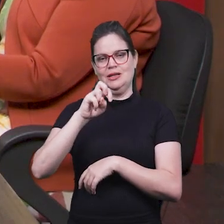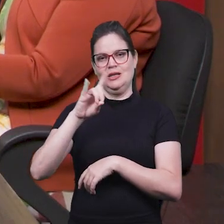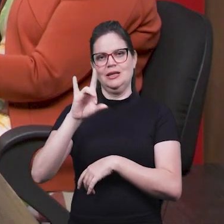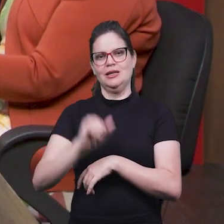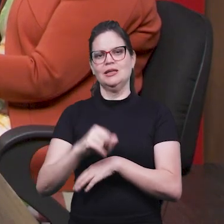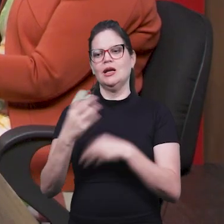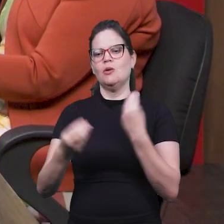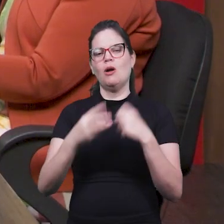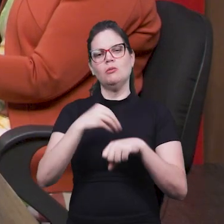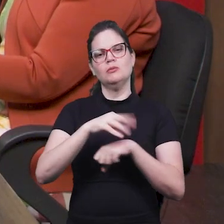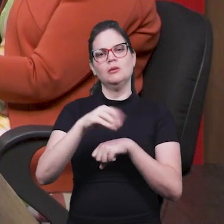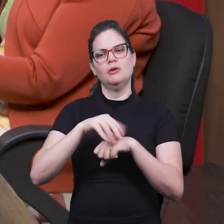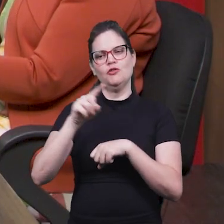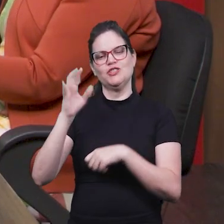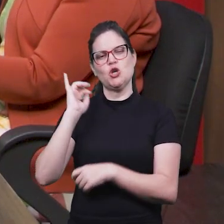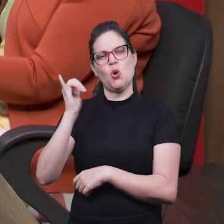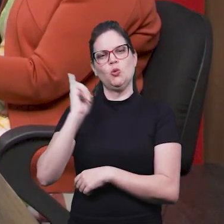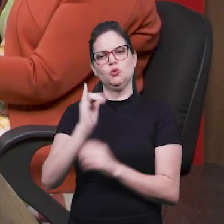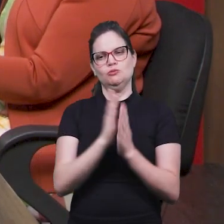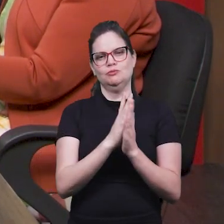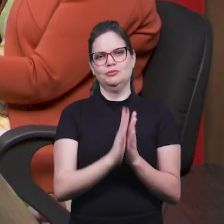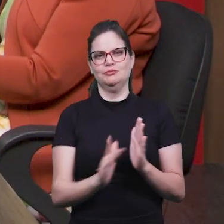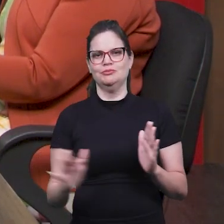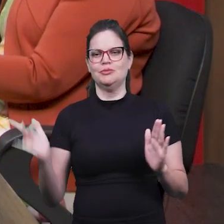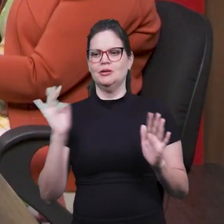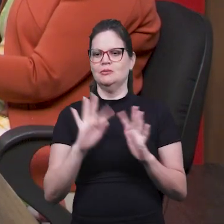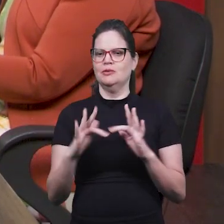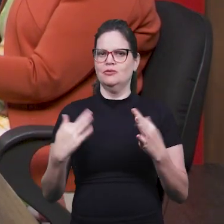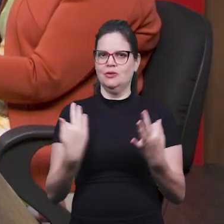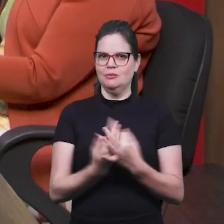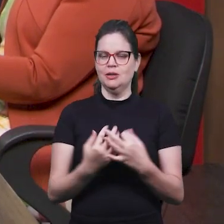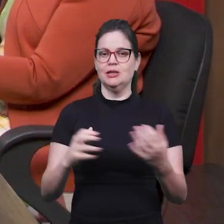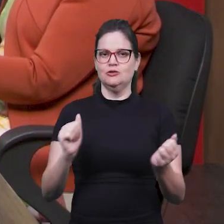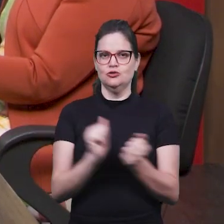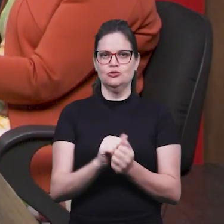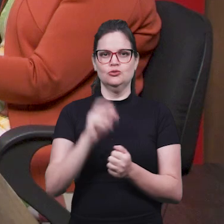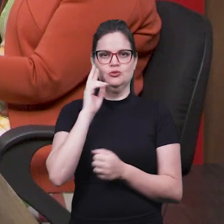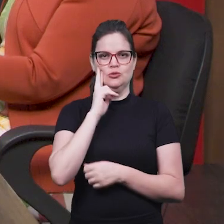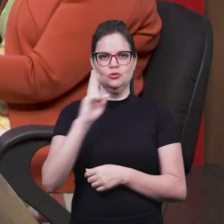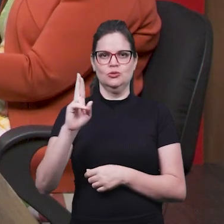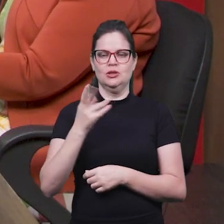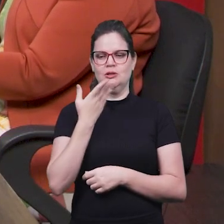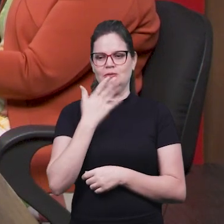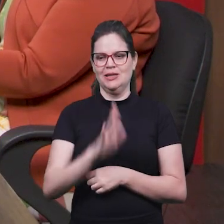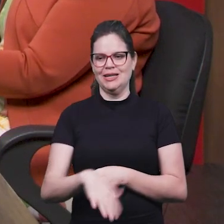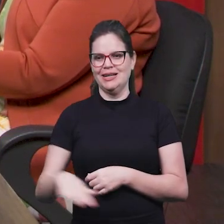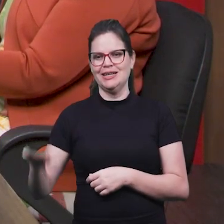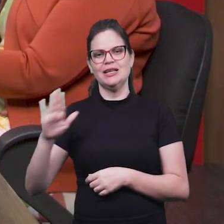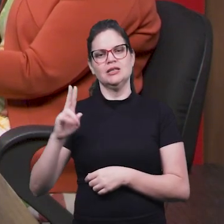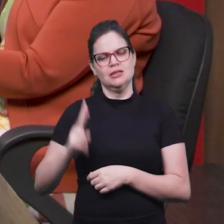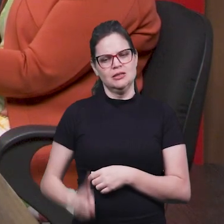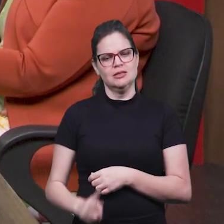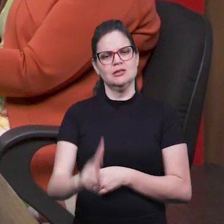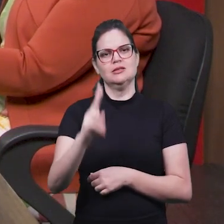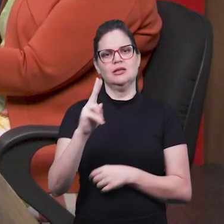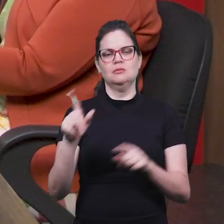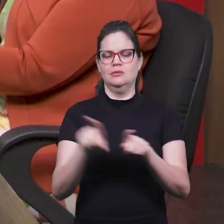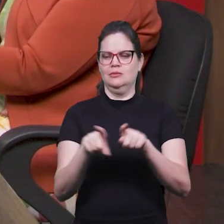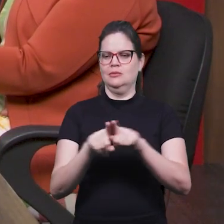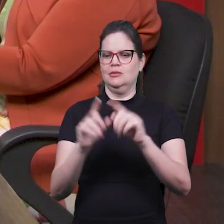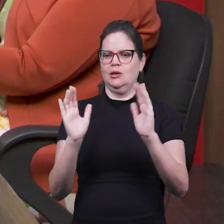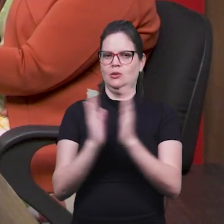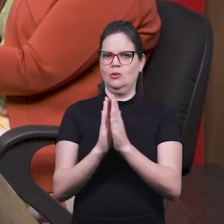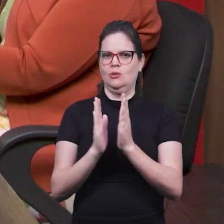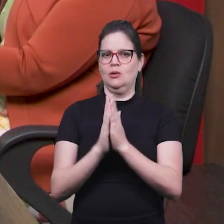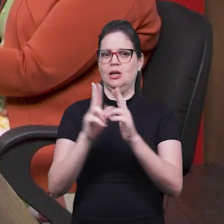para nós, né? De uma família firmada no Senhor desde a sua infância, que também orava pelo seu